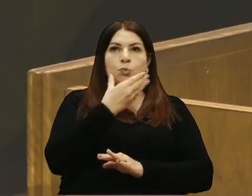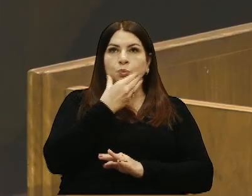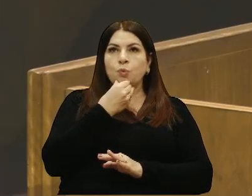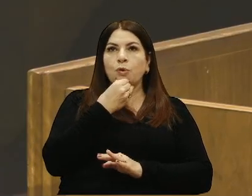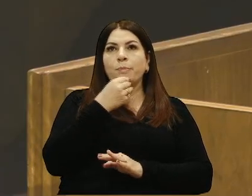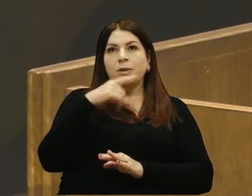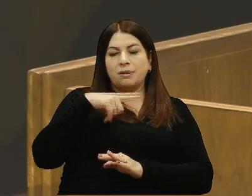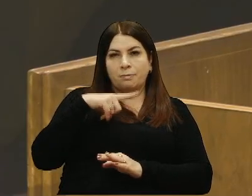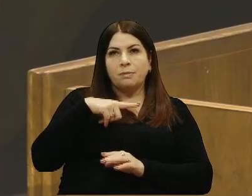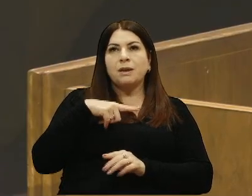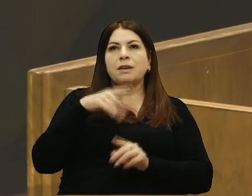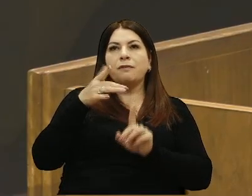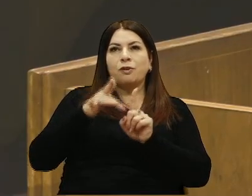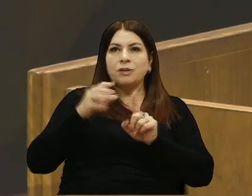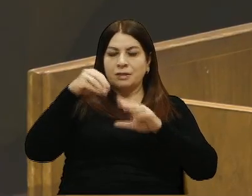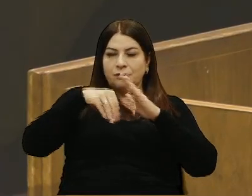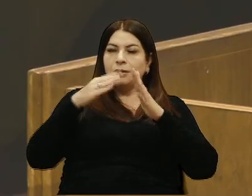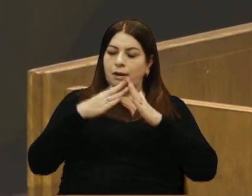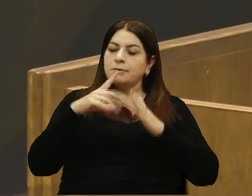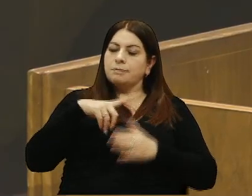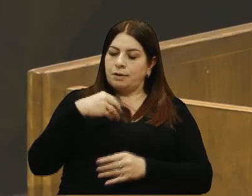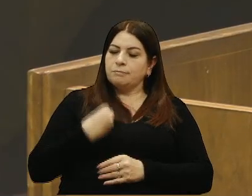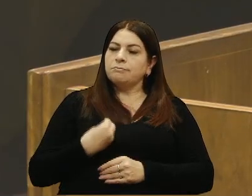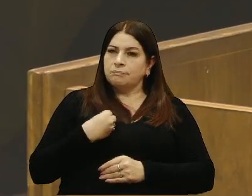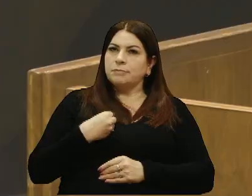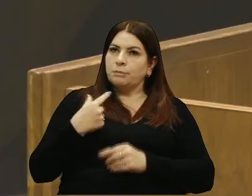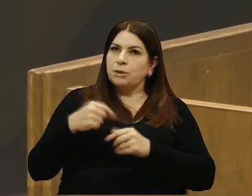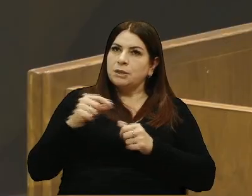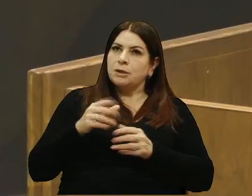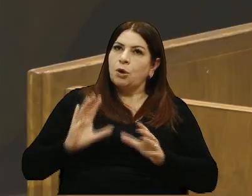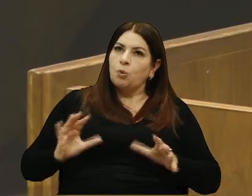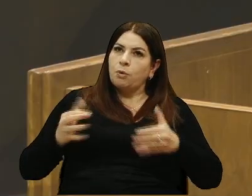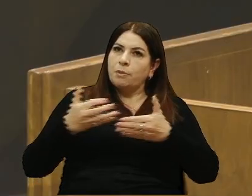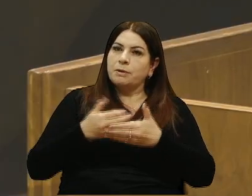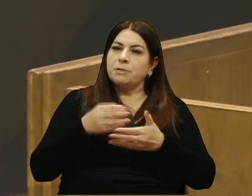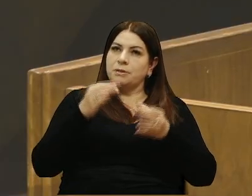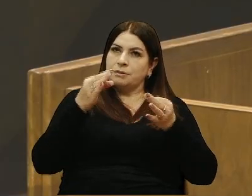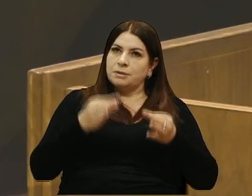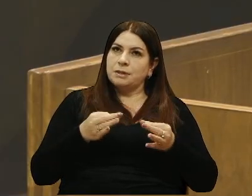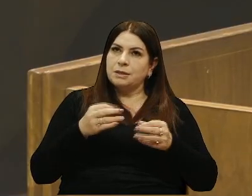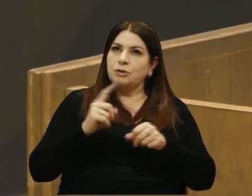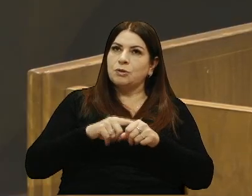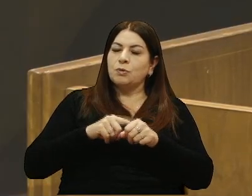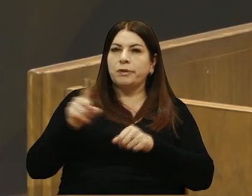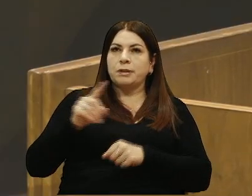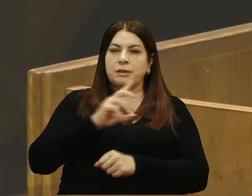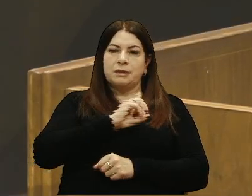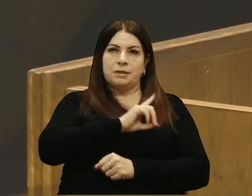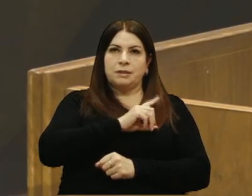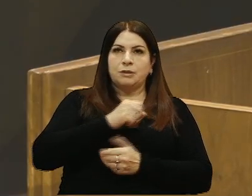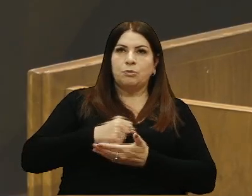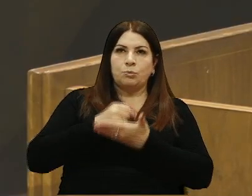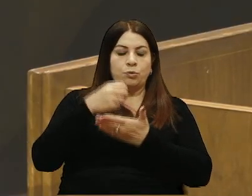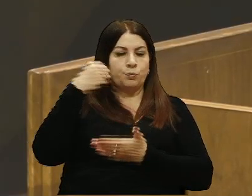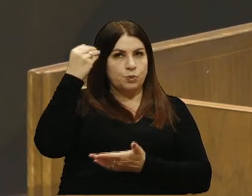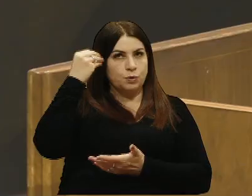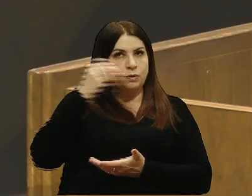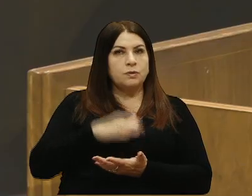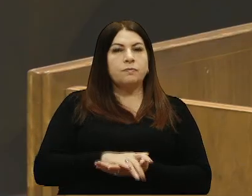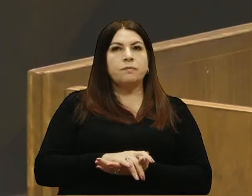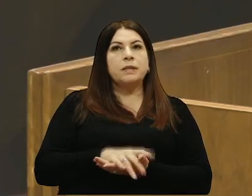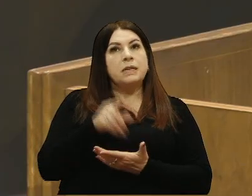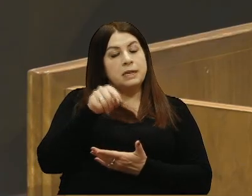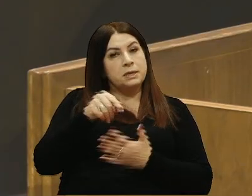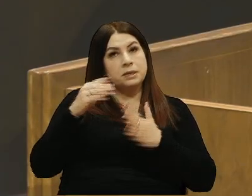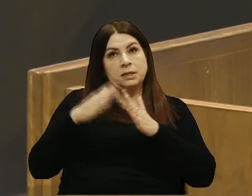vítima de violência doméstica existe e precisa de acolhimento imediato nas delegacias e apoio psicológico.